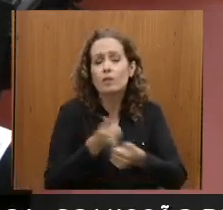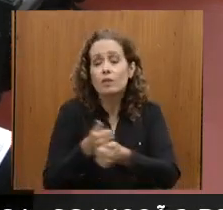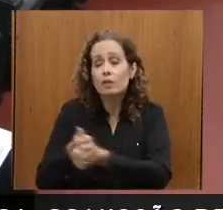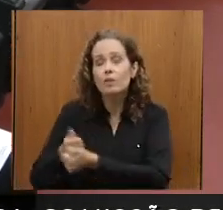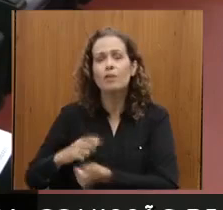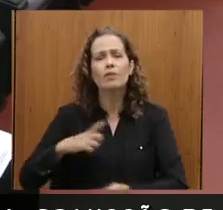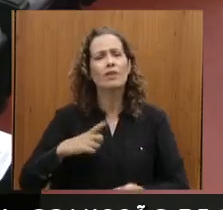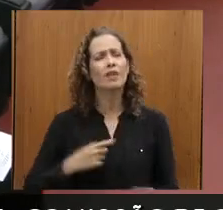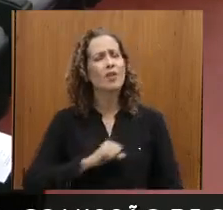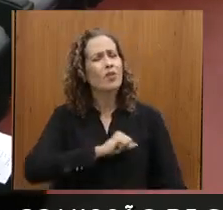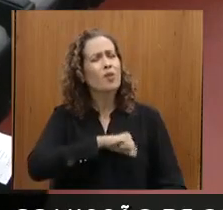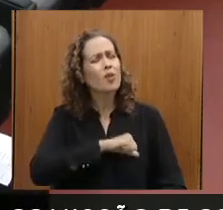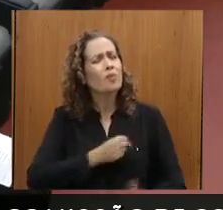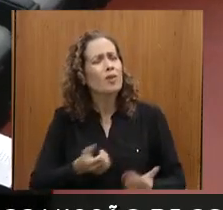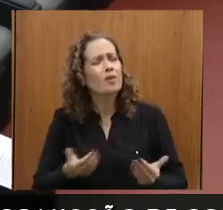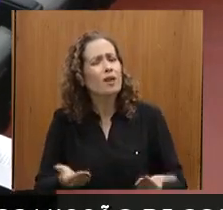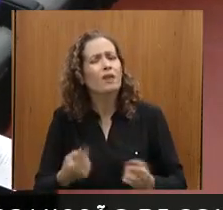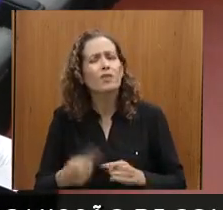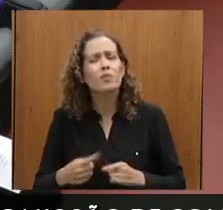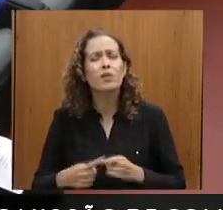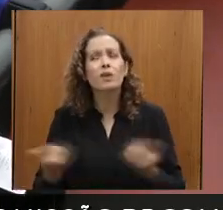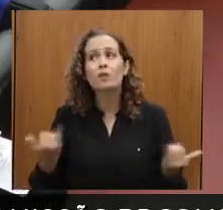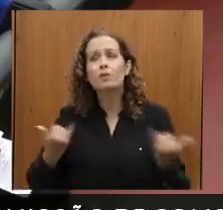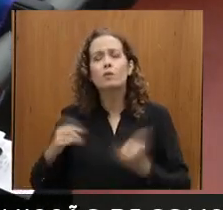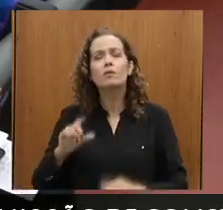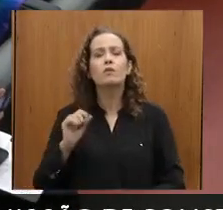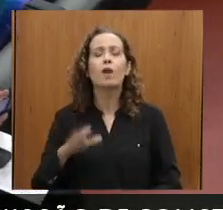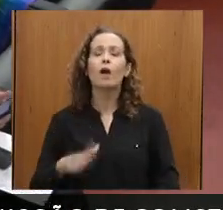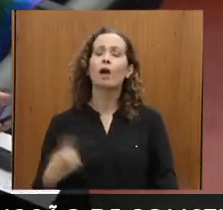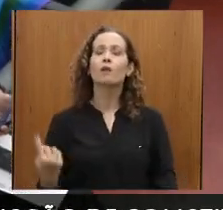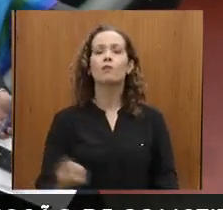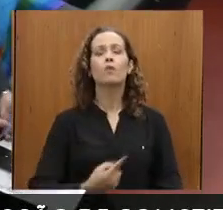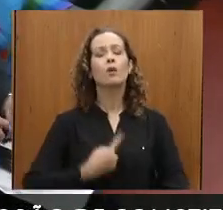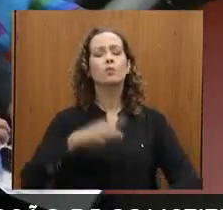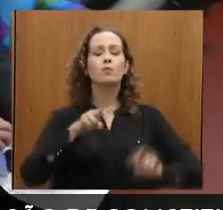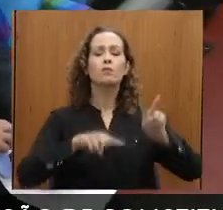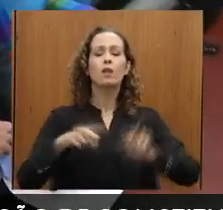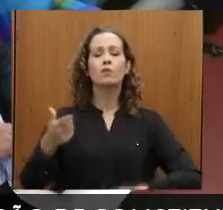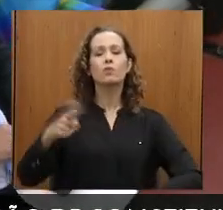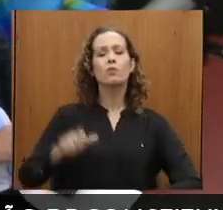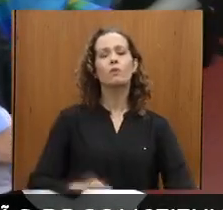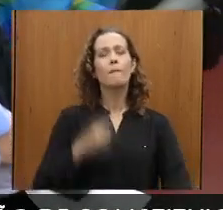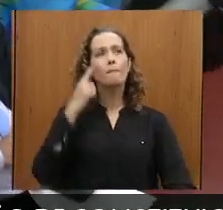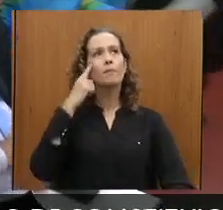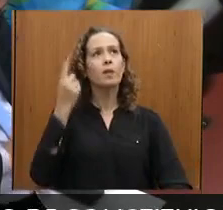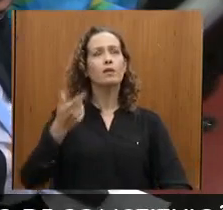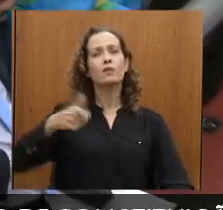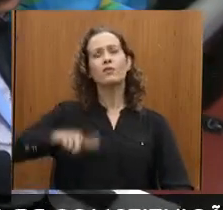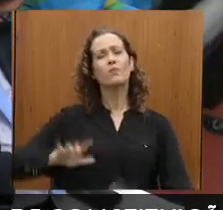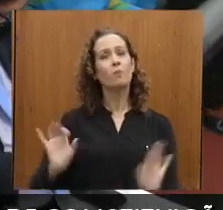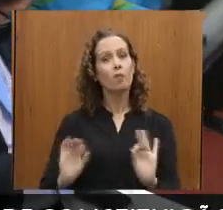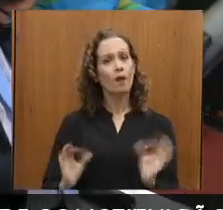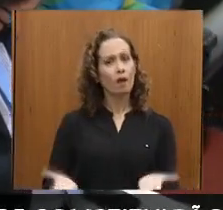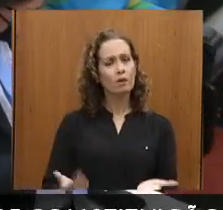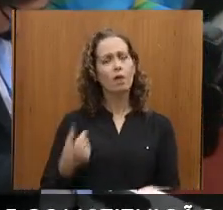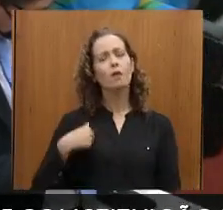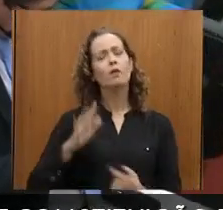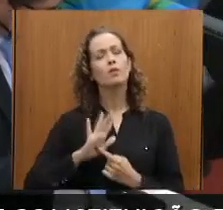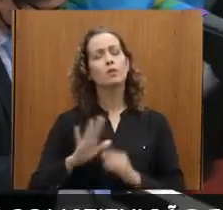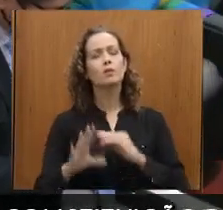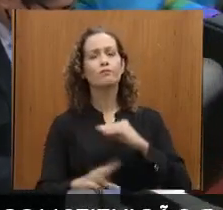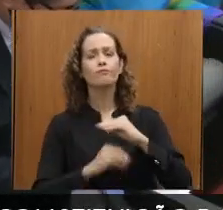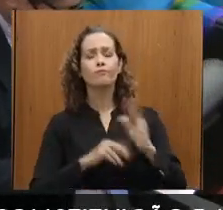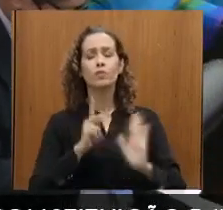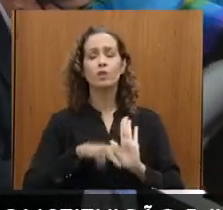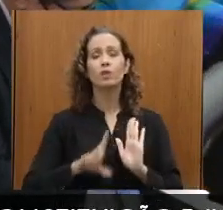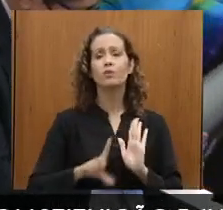de uma crueldade, porque eu não escuto nem assim. Vamos reavaliar, vamos pensar. Sabe por que eu apresentei a emenda no projeto de lei que está